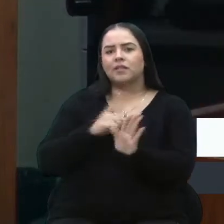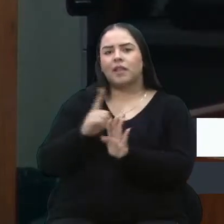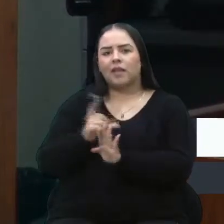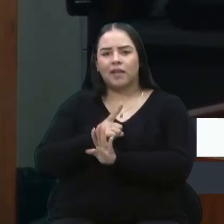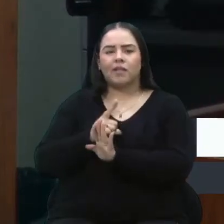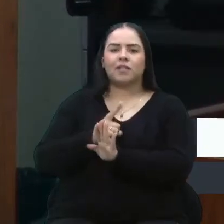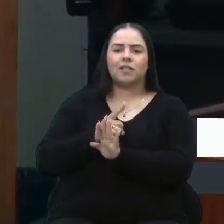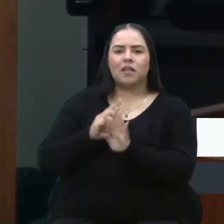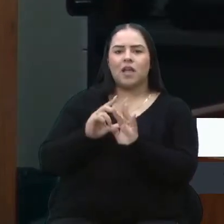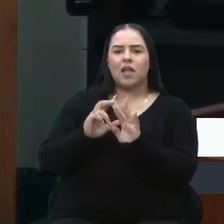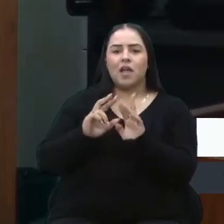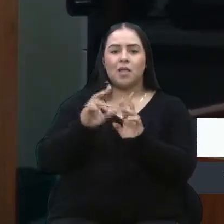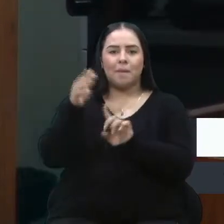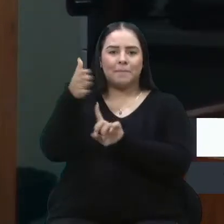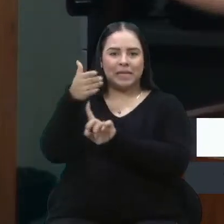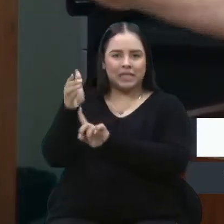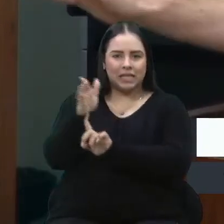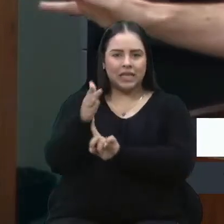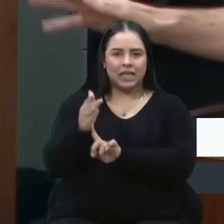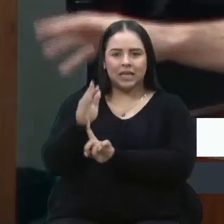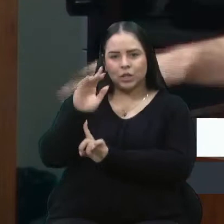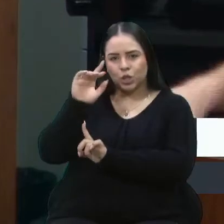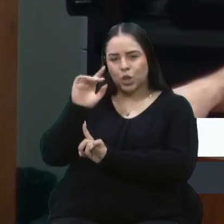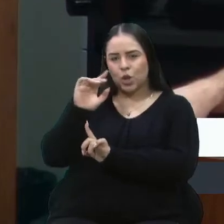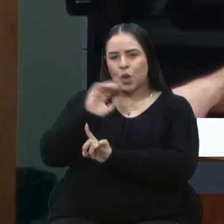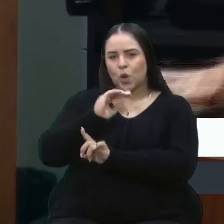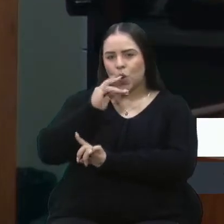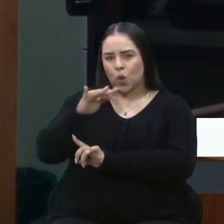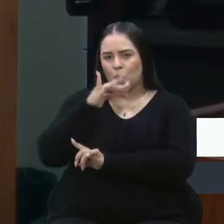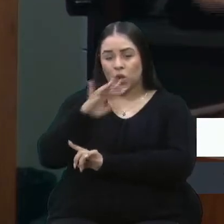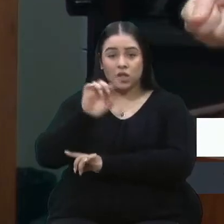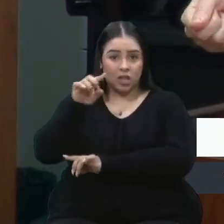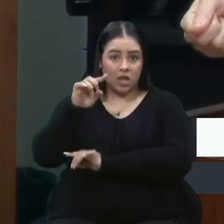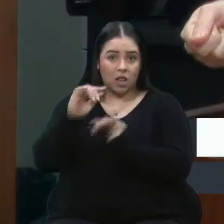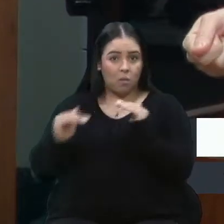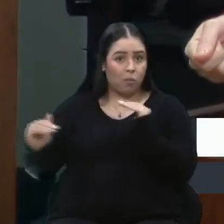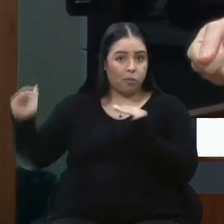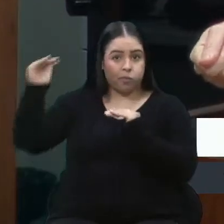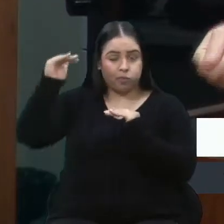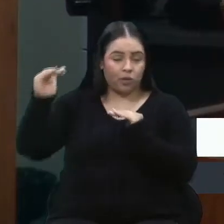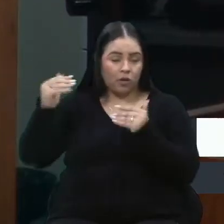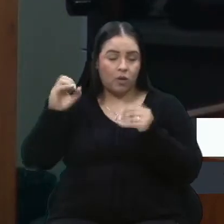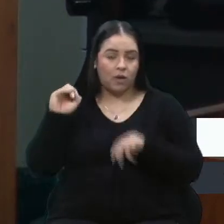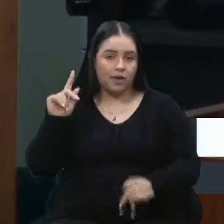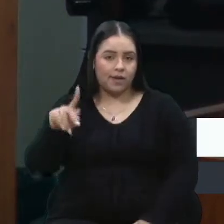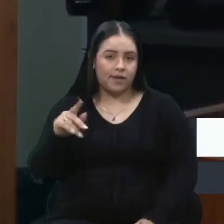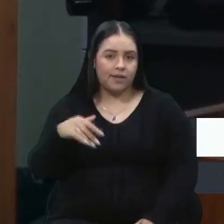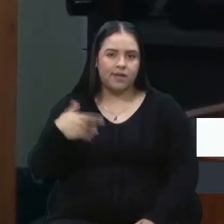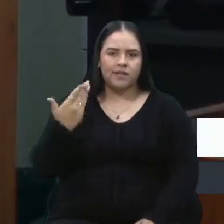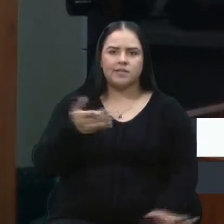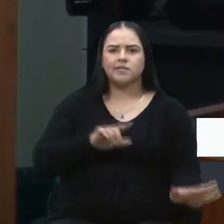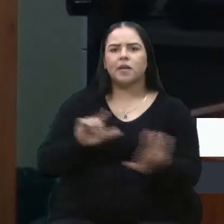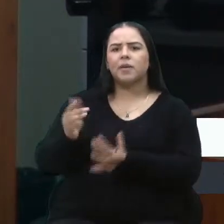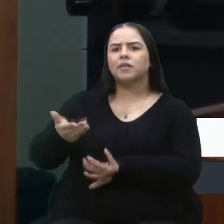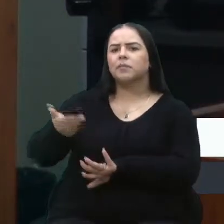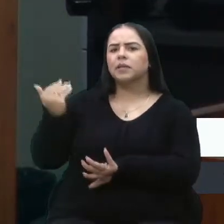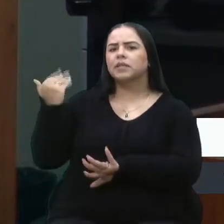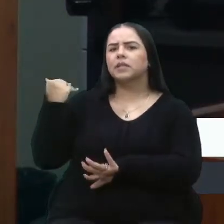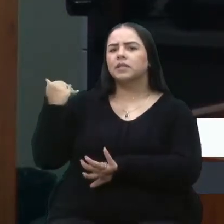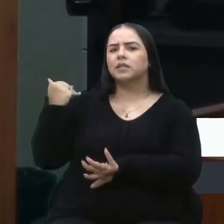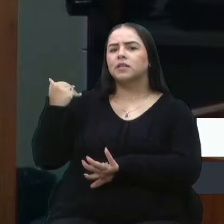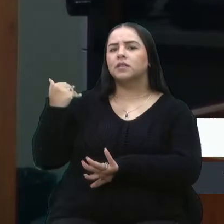teve a questão do distanciamento ele era autoridade e ele semanas atrás disse